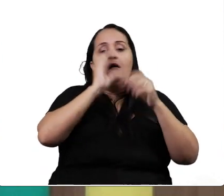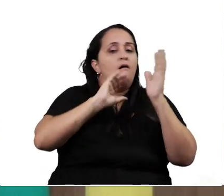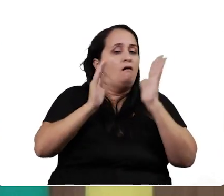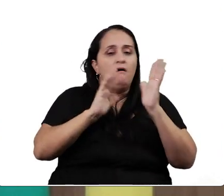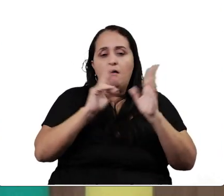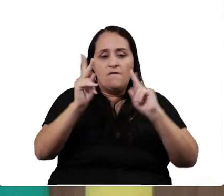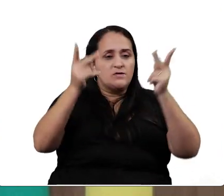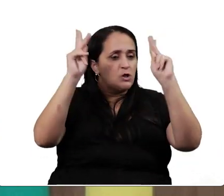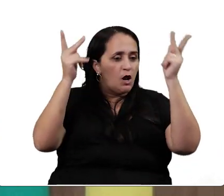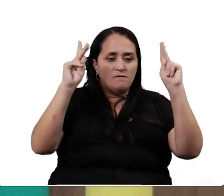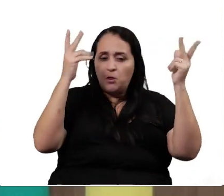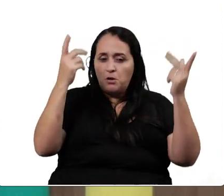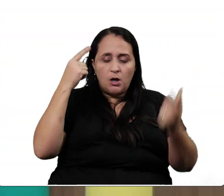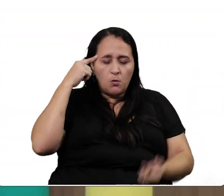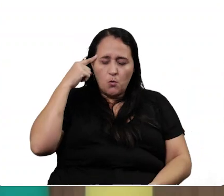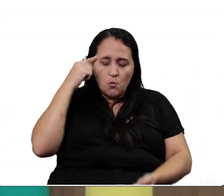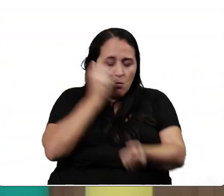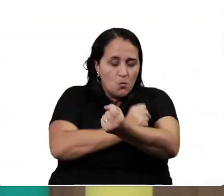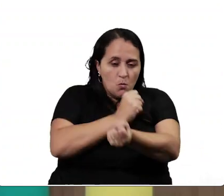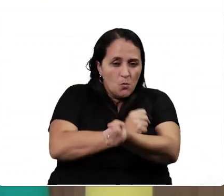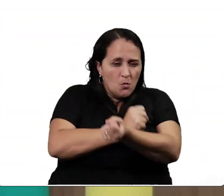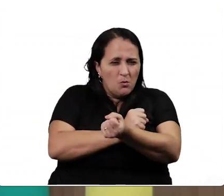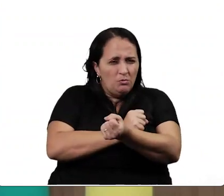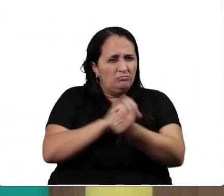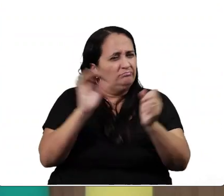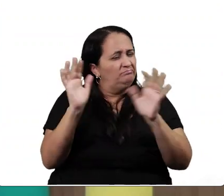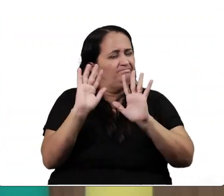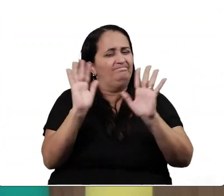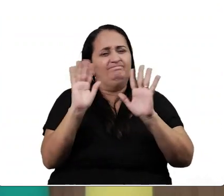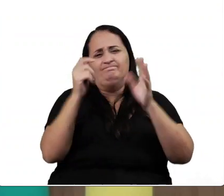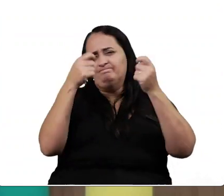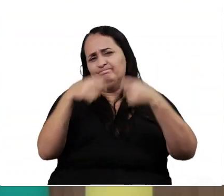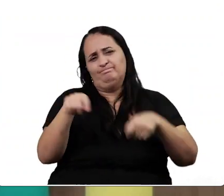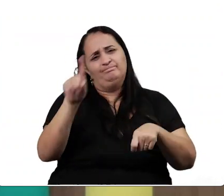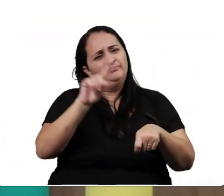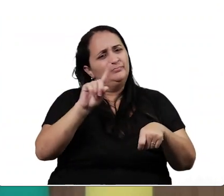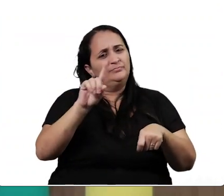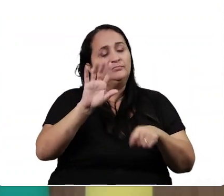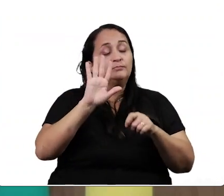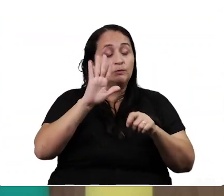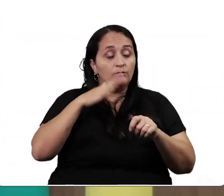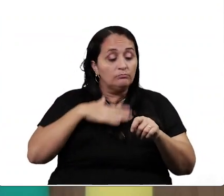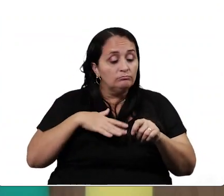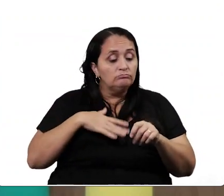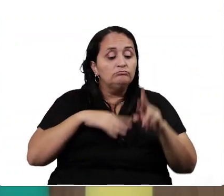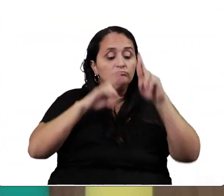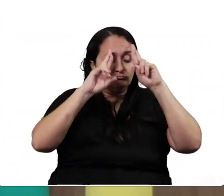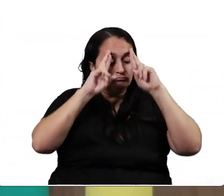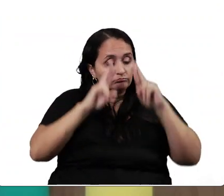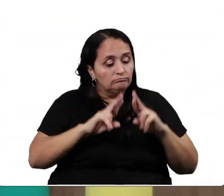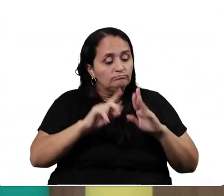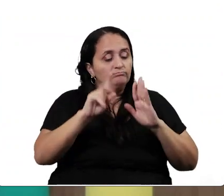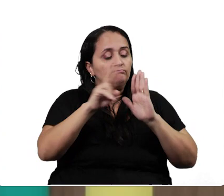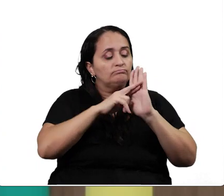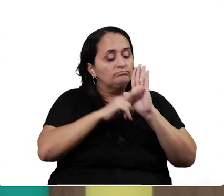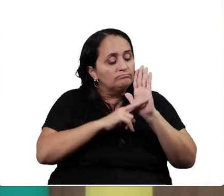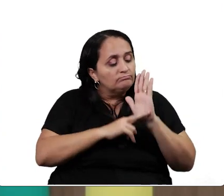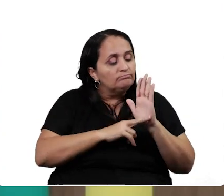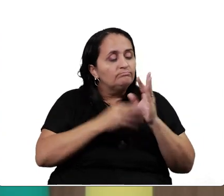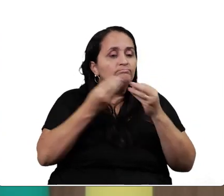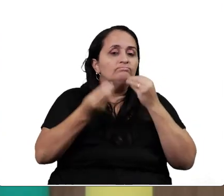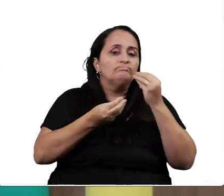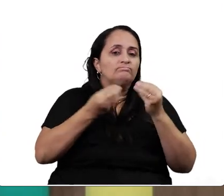for descumprindo as regras. Claro, porque competir tem regra, então você